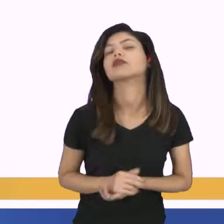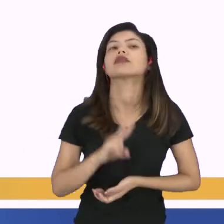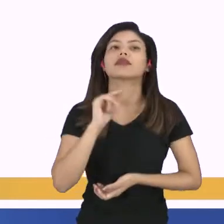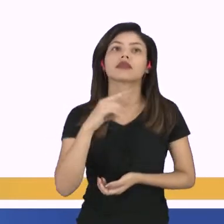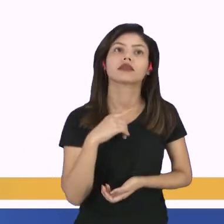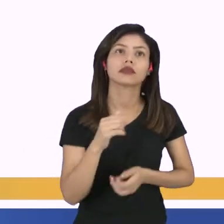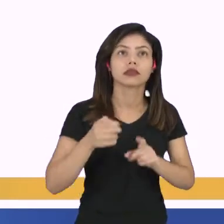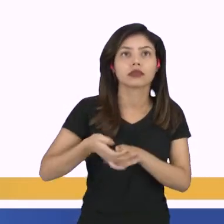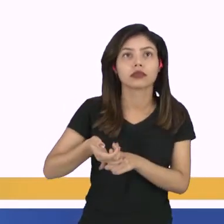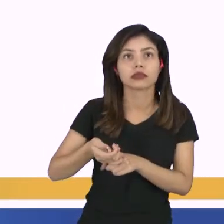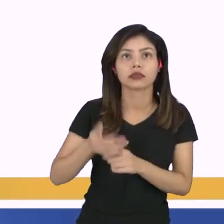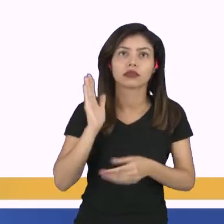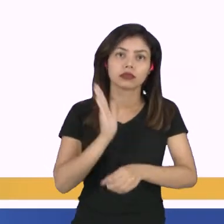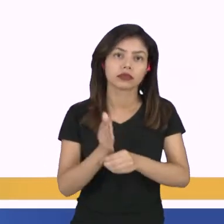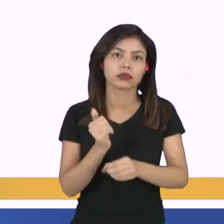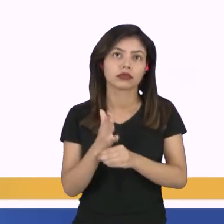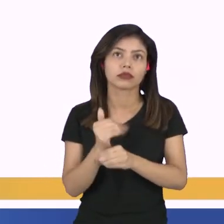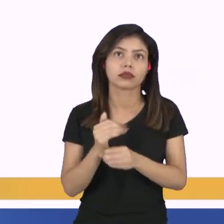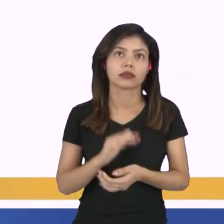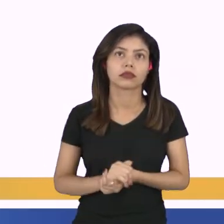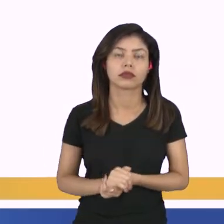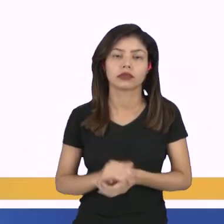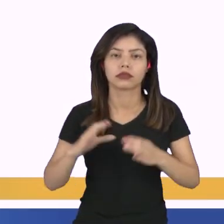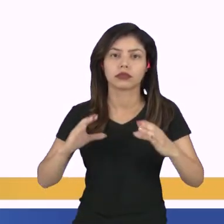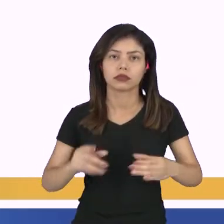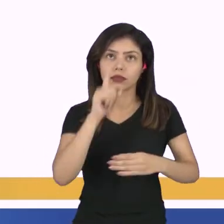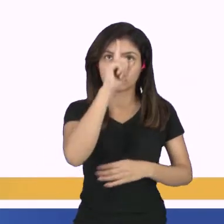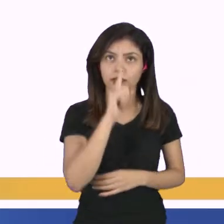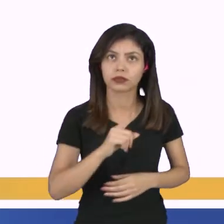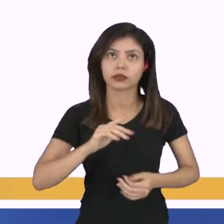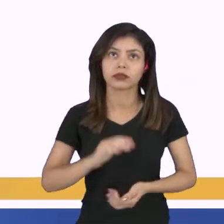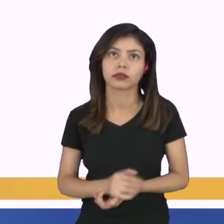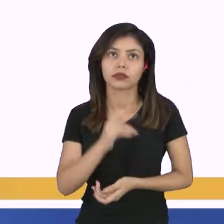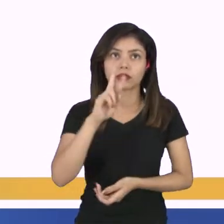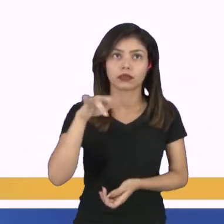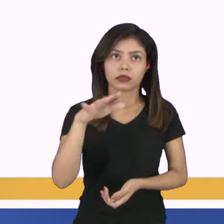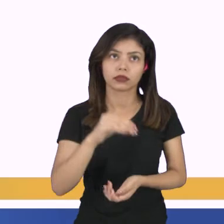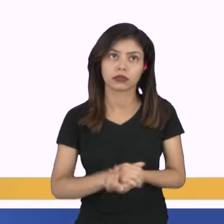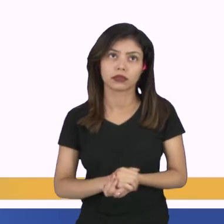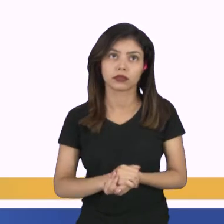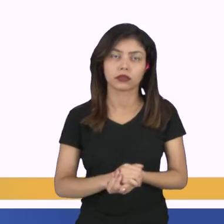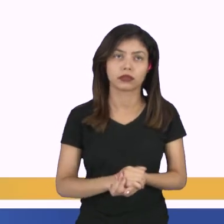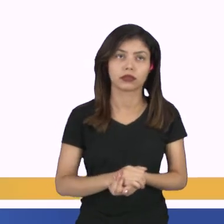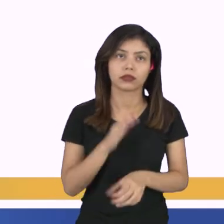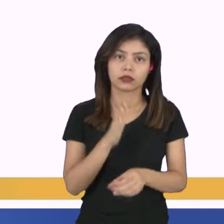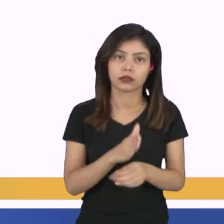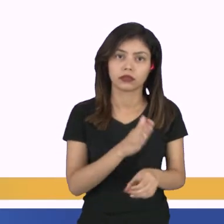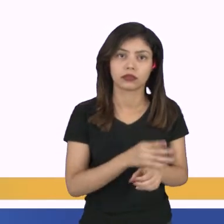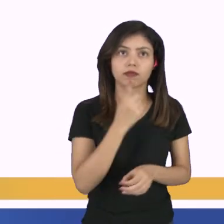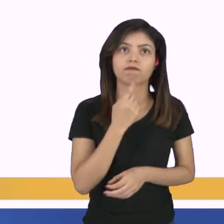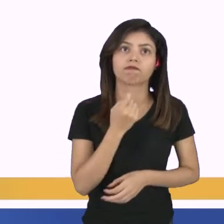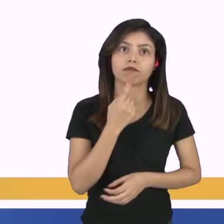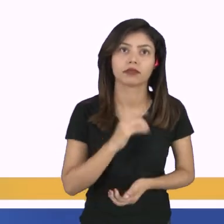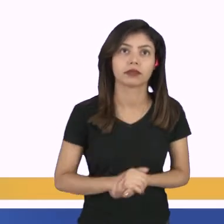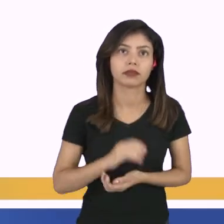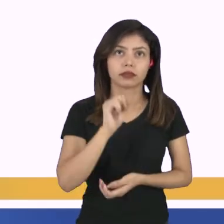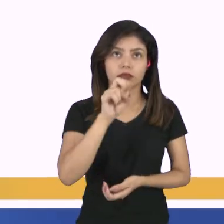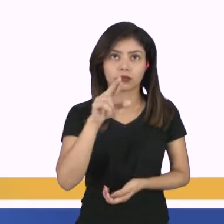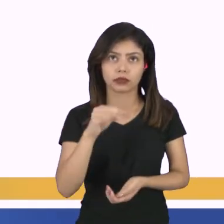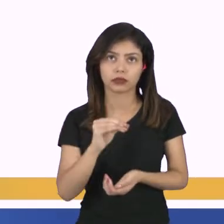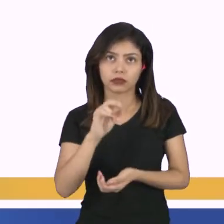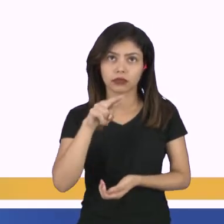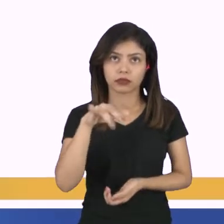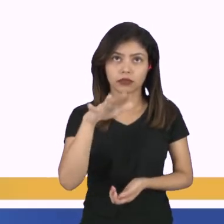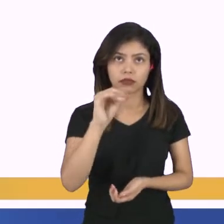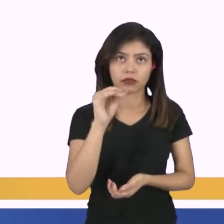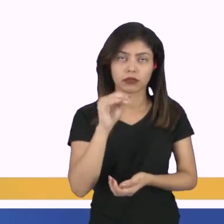ter aí o milho, a batata, o melão, a berinjela, a beterraba, a soja, a canola. A